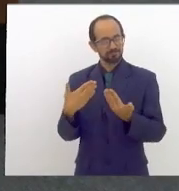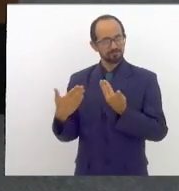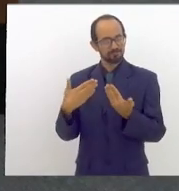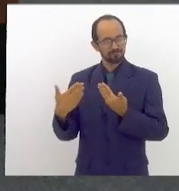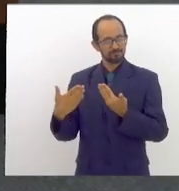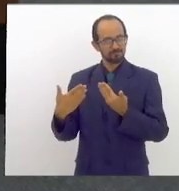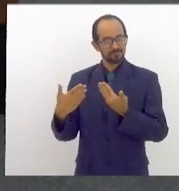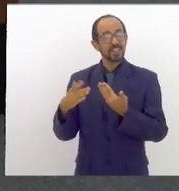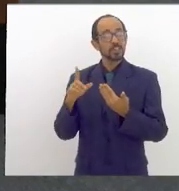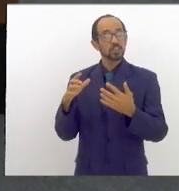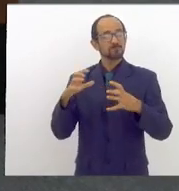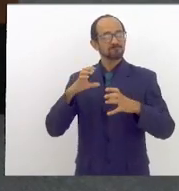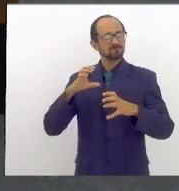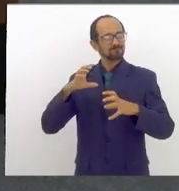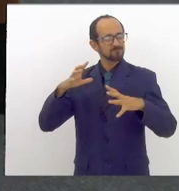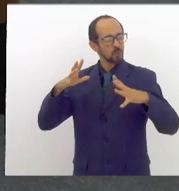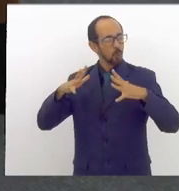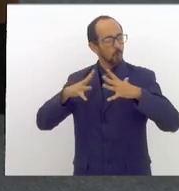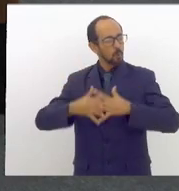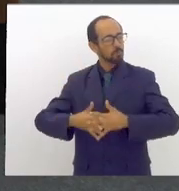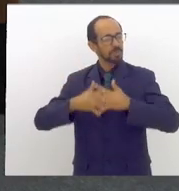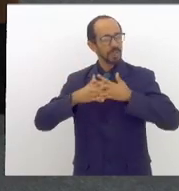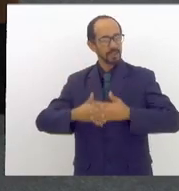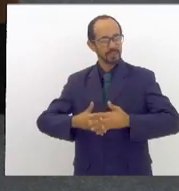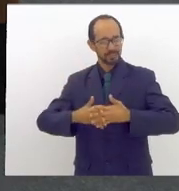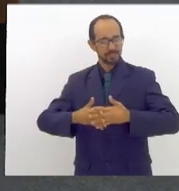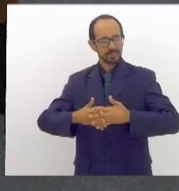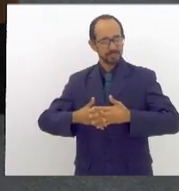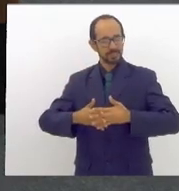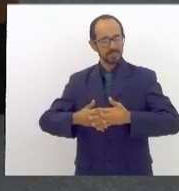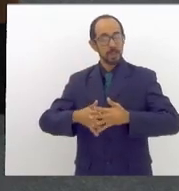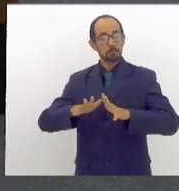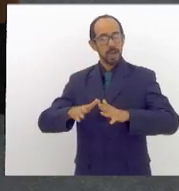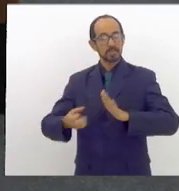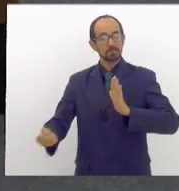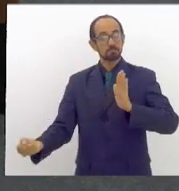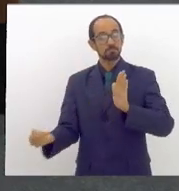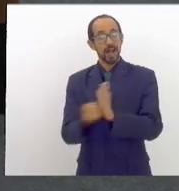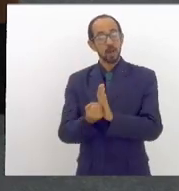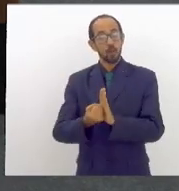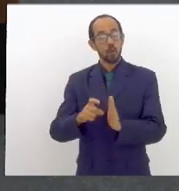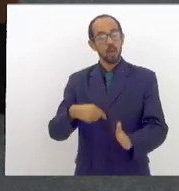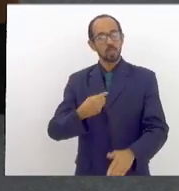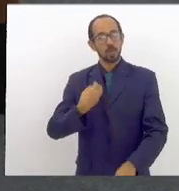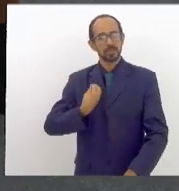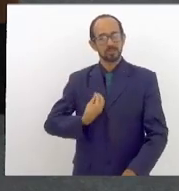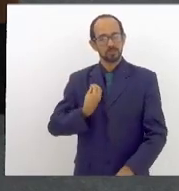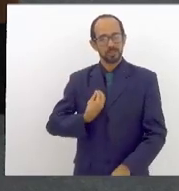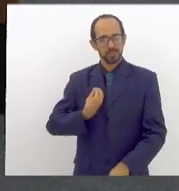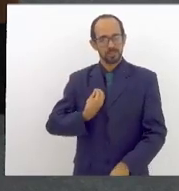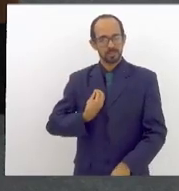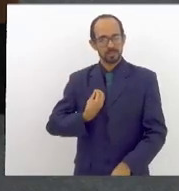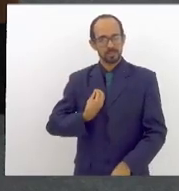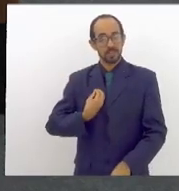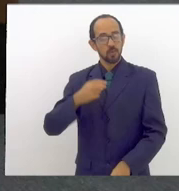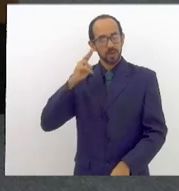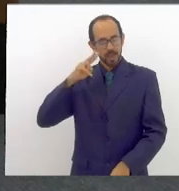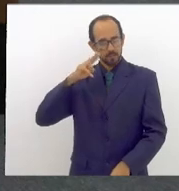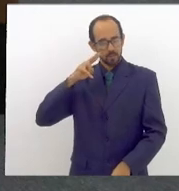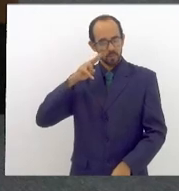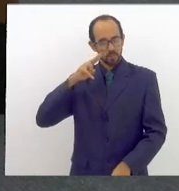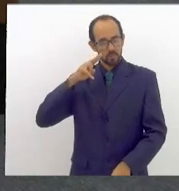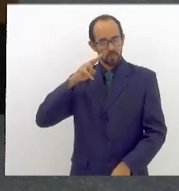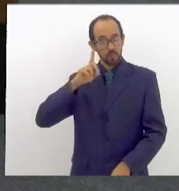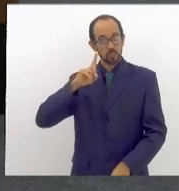ali selou nossos destinos eu lembro direitinho que eu pude dizer a vossa excelência um dia André nós vamos